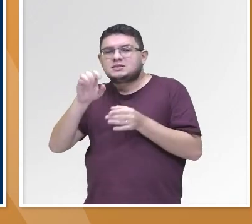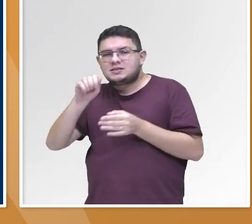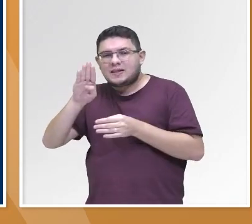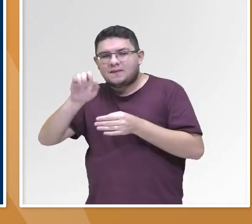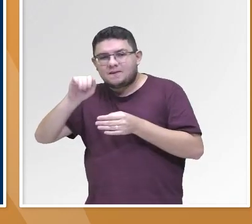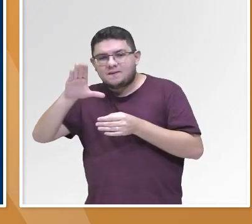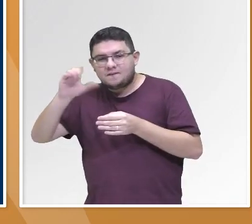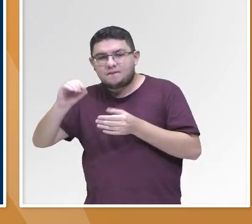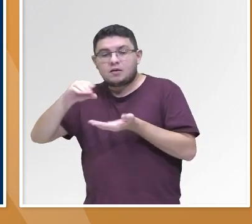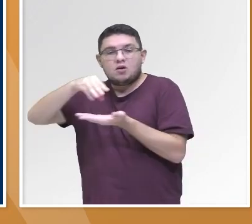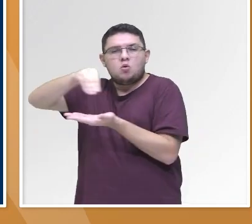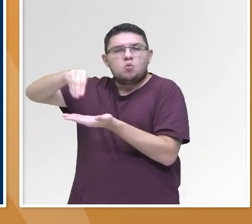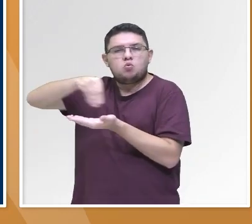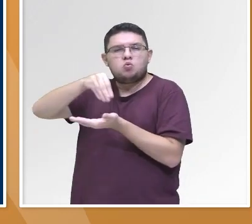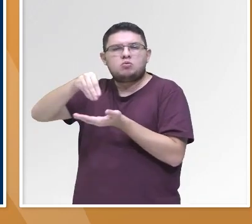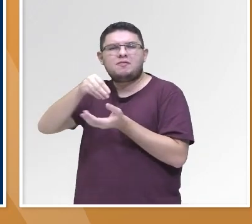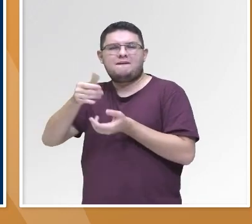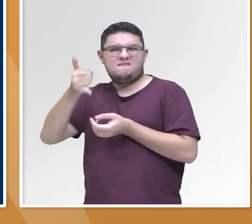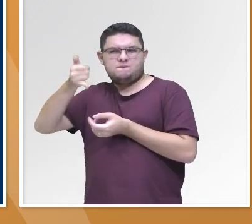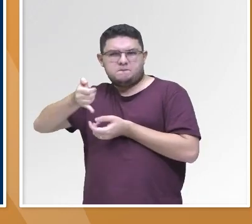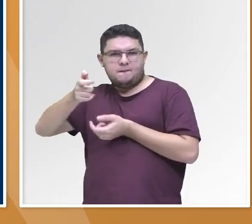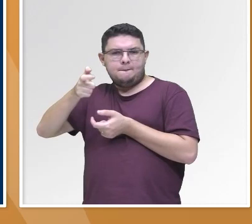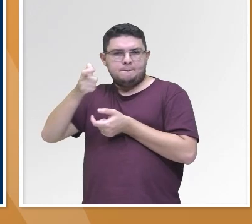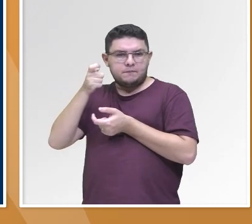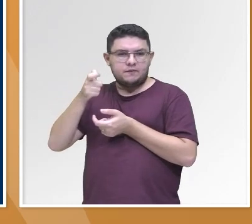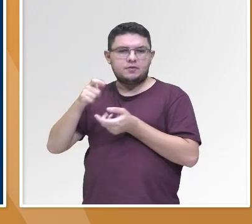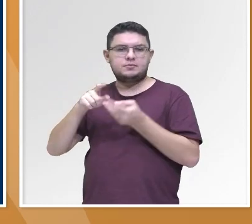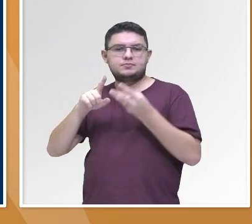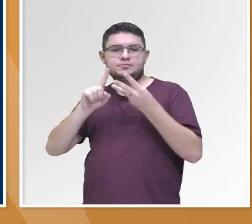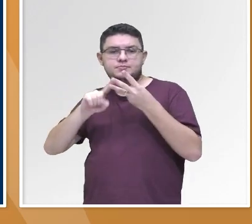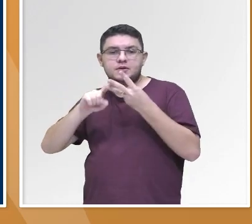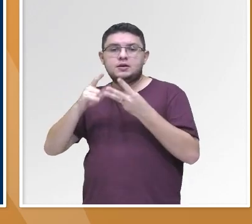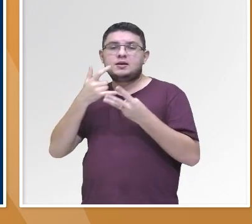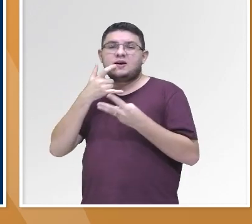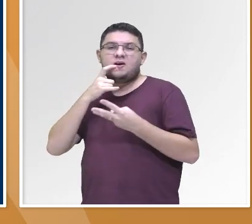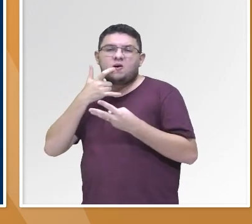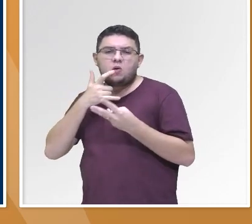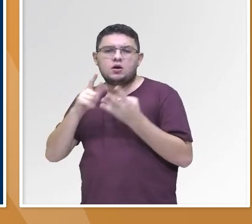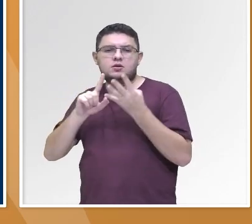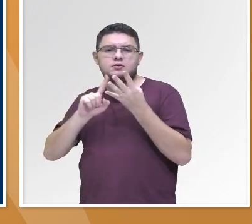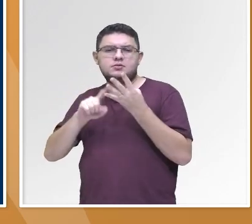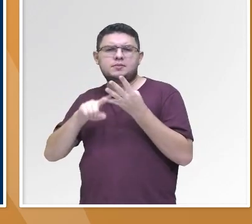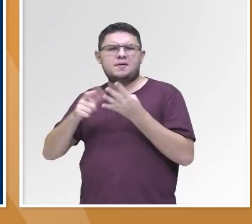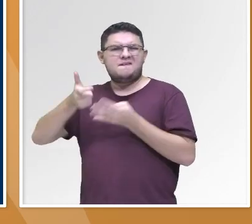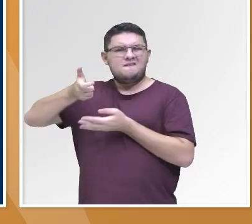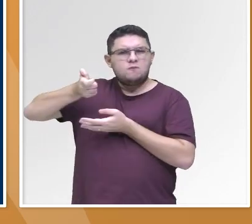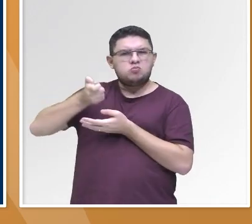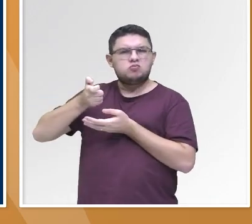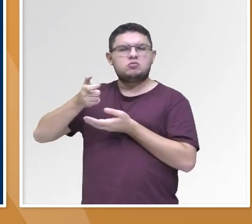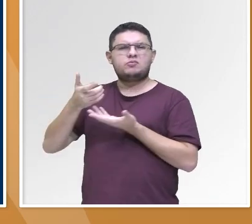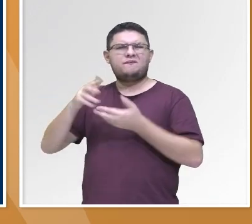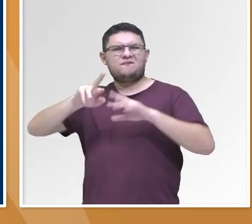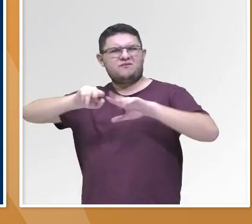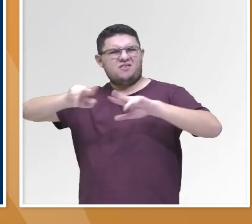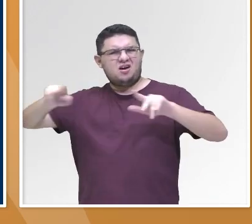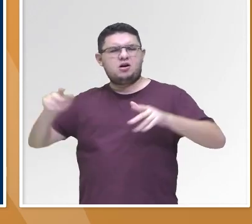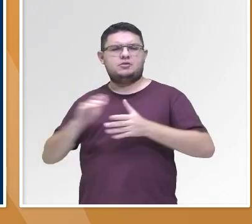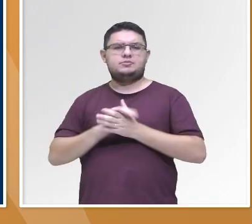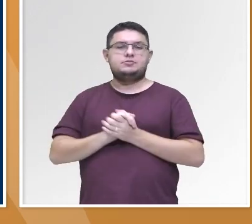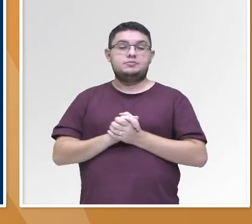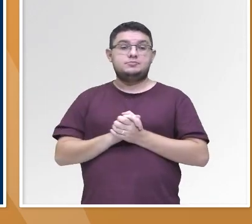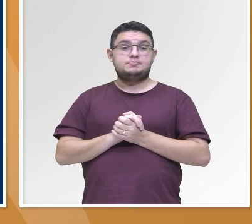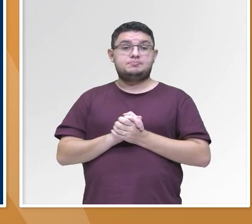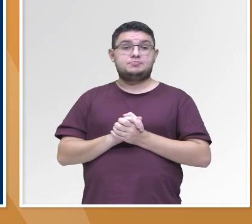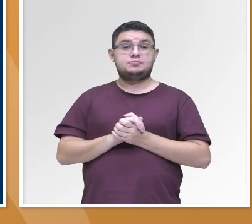armas, a aguardente, né, que poderia ser traduzida como cachaça aqui pra gente, e as armas de fogo. E por último, no terceiro passo, nós temos